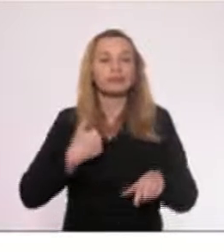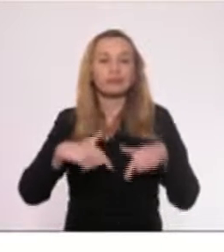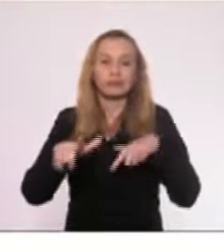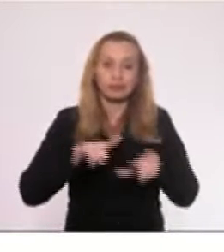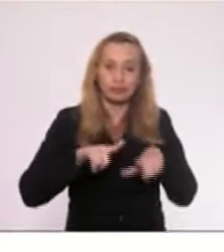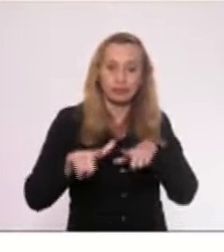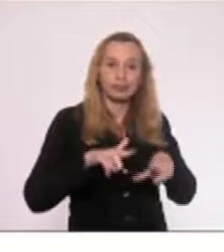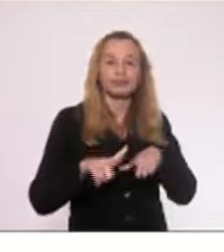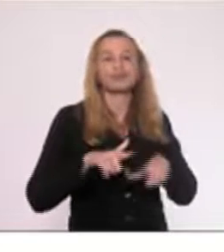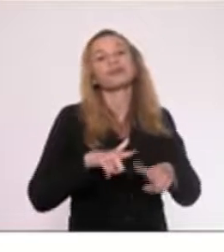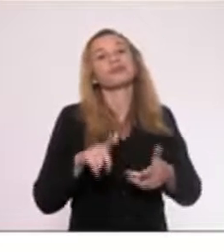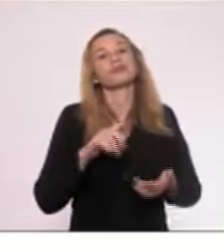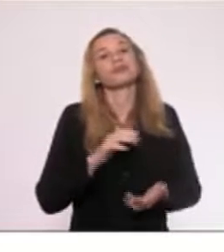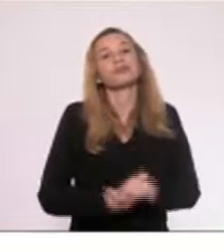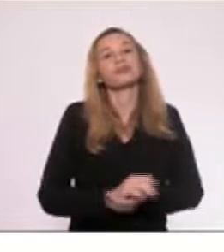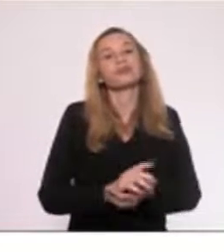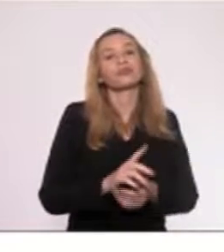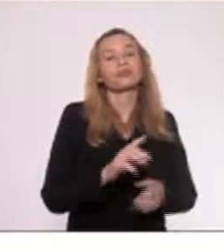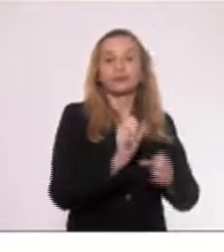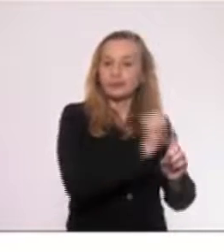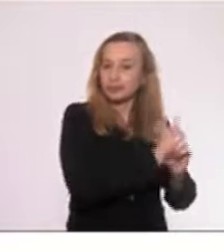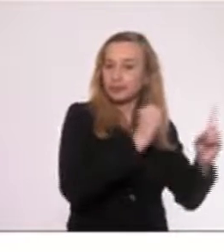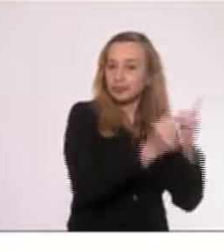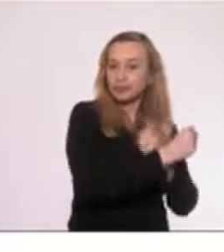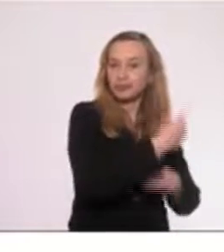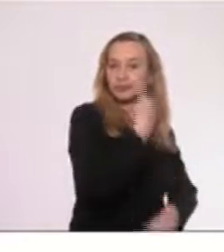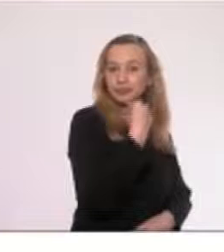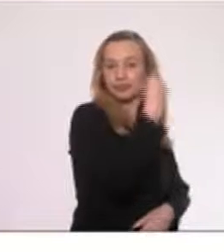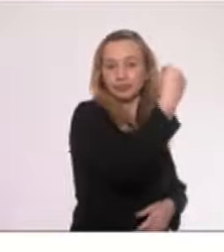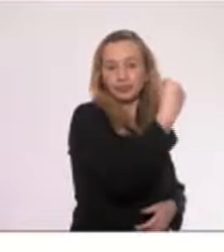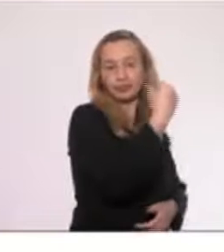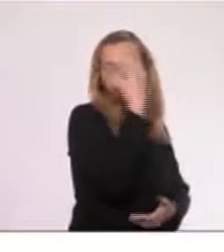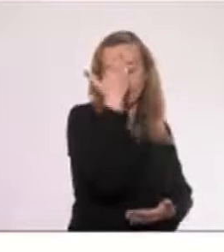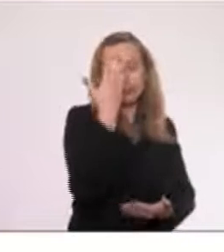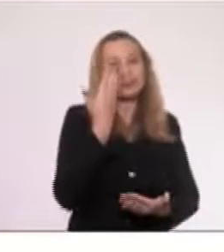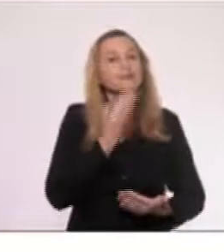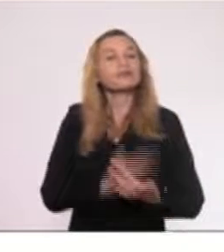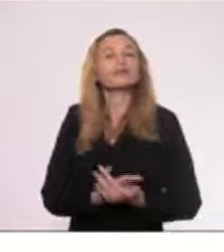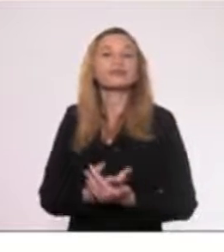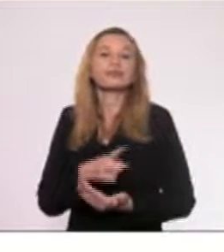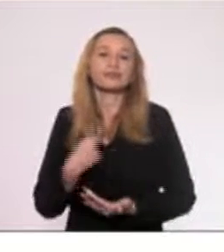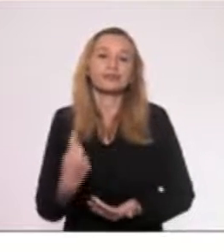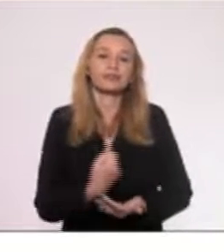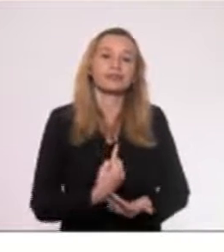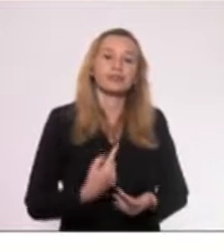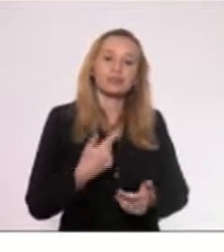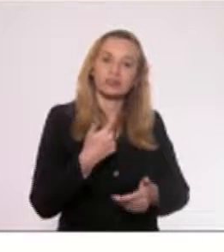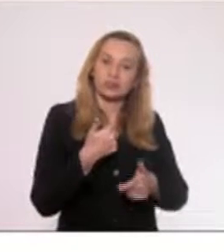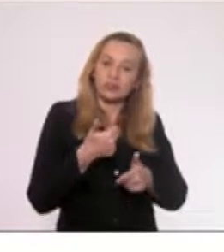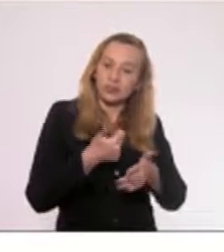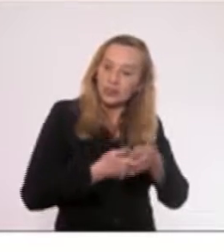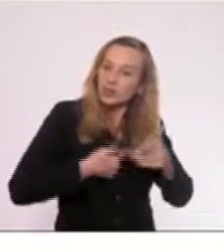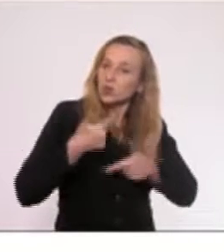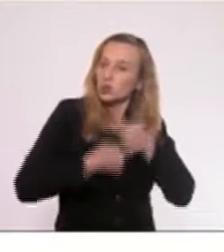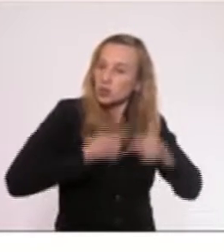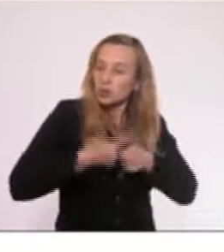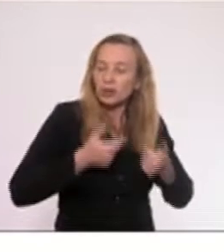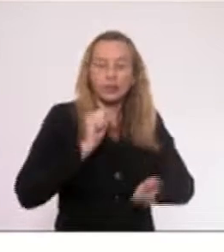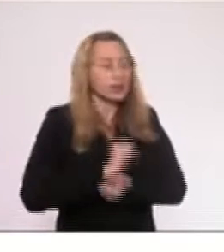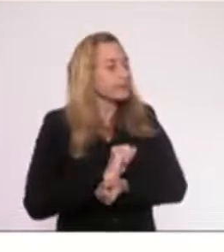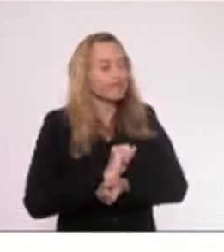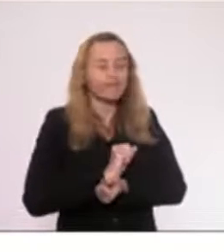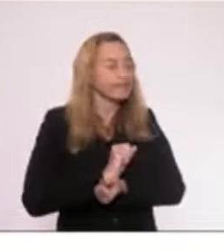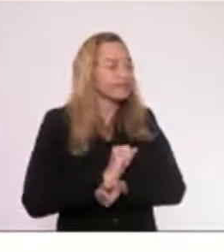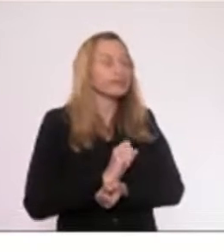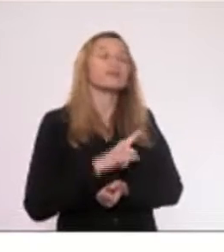mandato para o qual a sociedade do Rio de Janeiro nos confiou. Essa luta não vai parar. Nós vamos